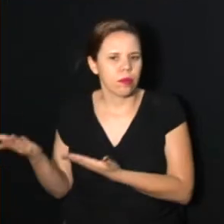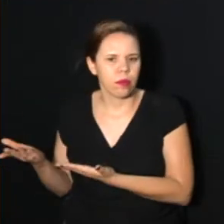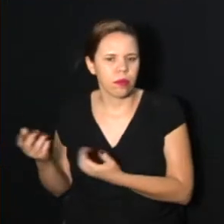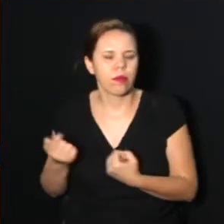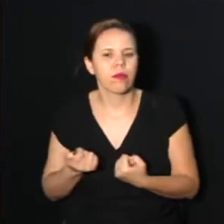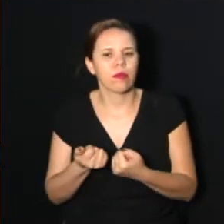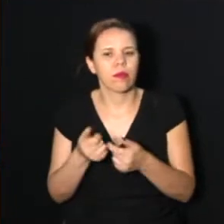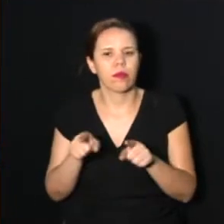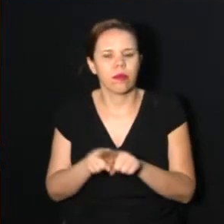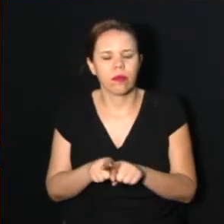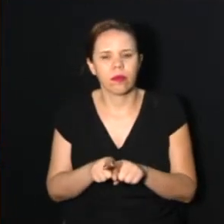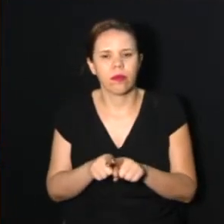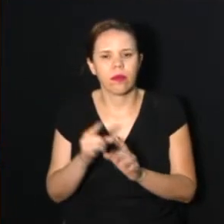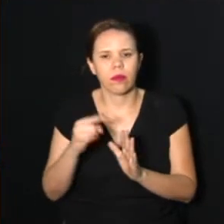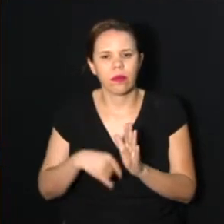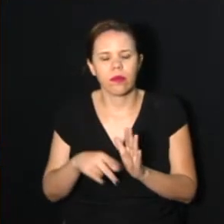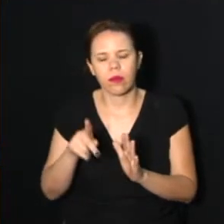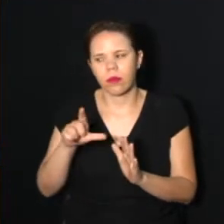favorável ao substitutivo total PLO